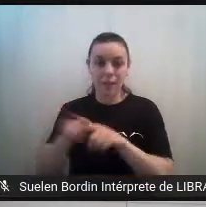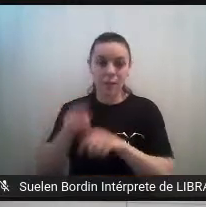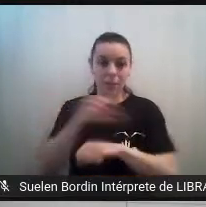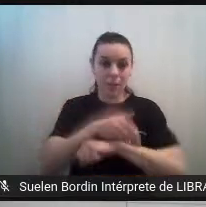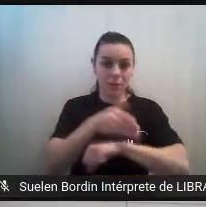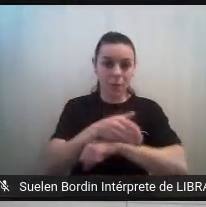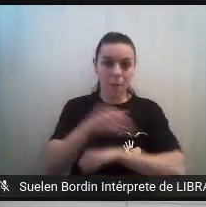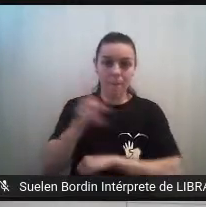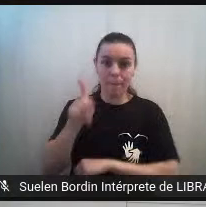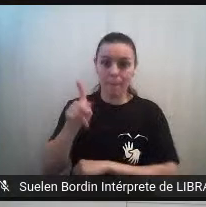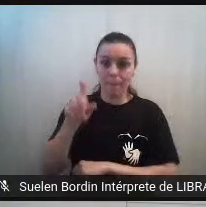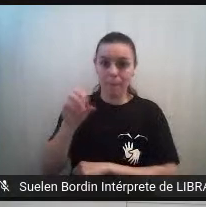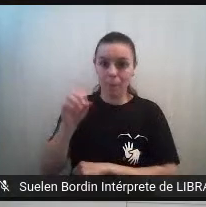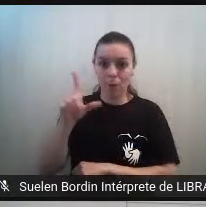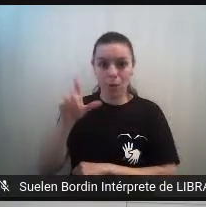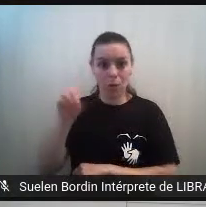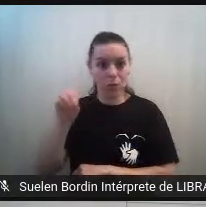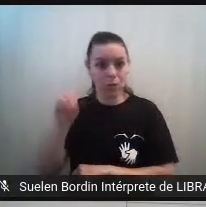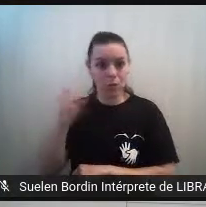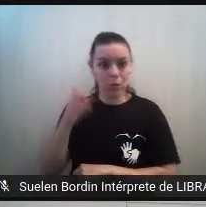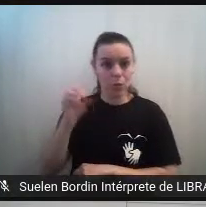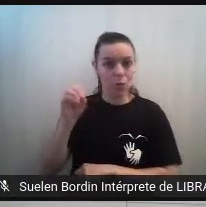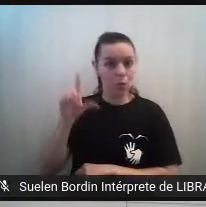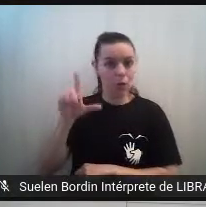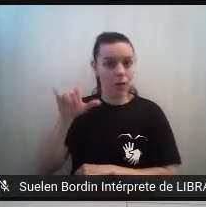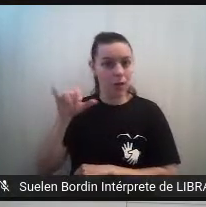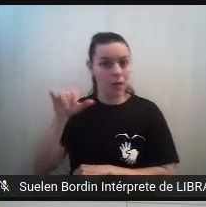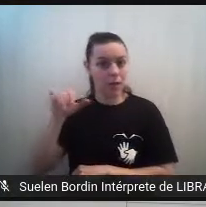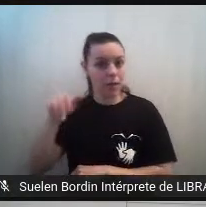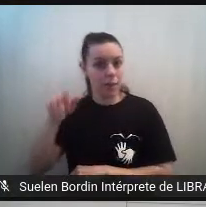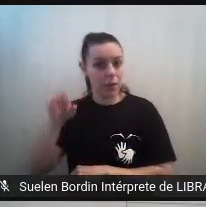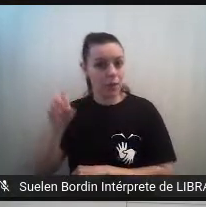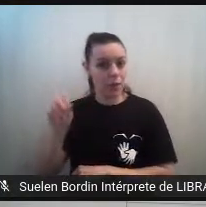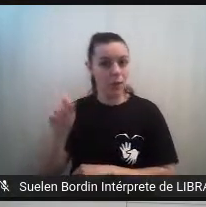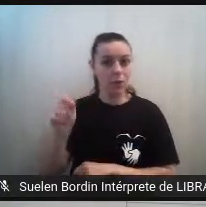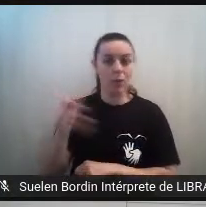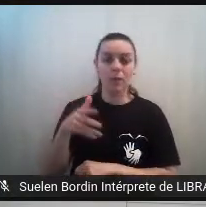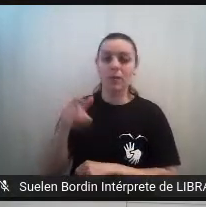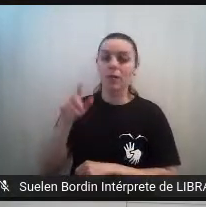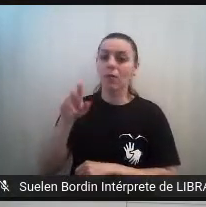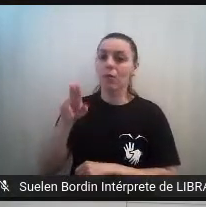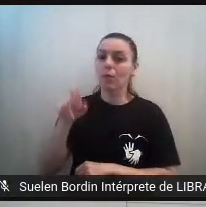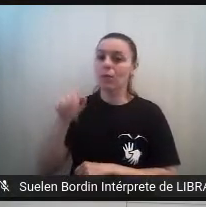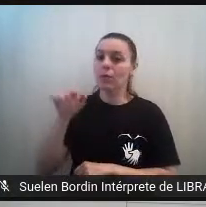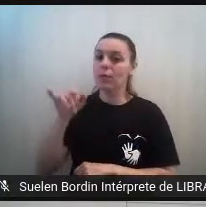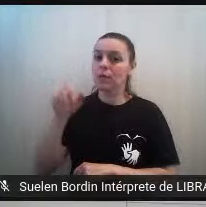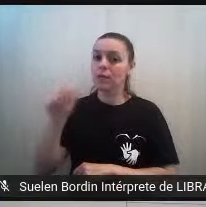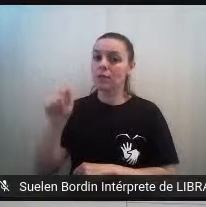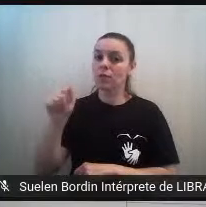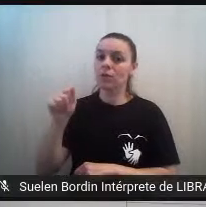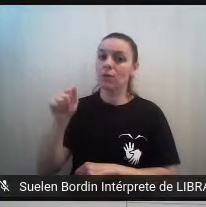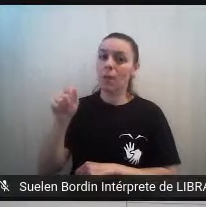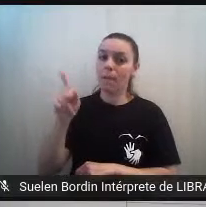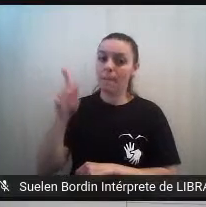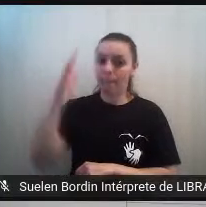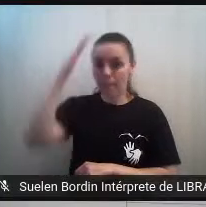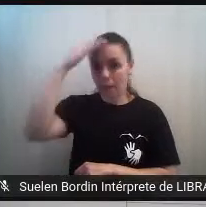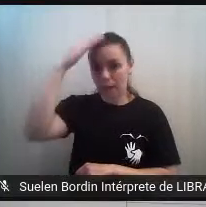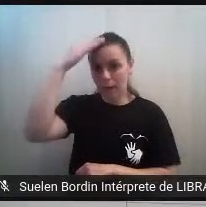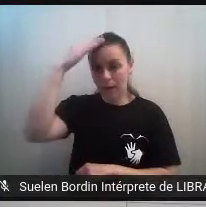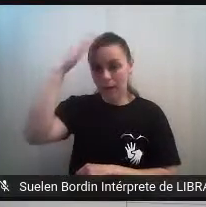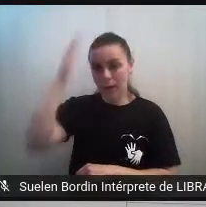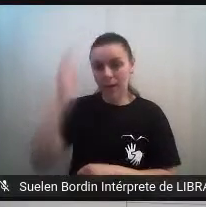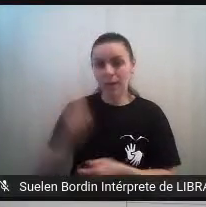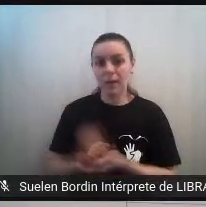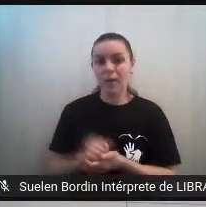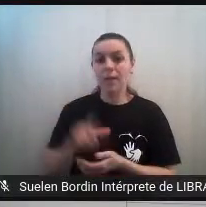Olímpico de Treinamento Intensivo, na Universidade Federal do Paraná. Ela está no primeiro ano do ensino médio. E